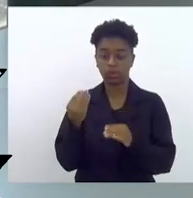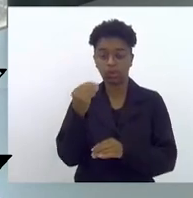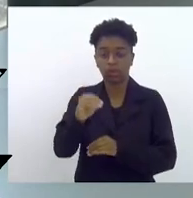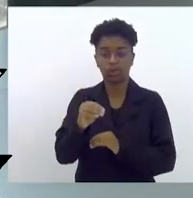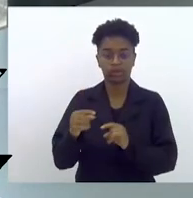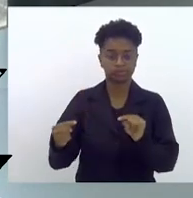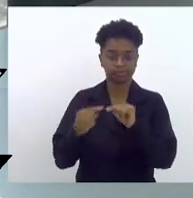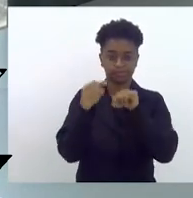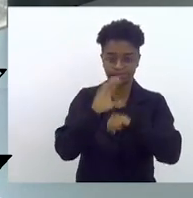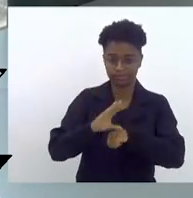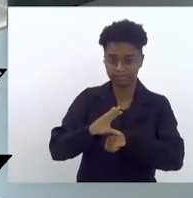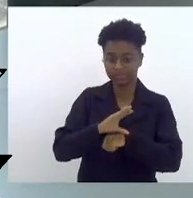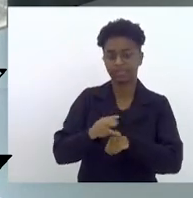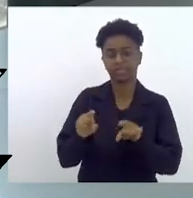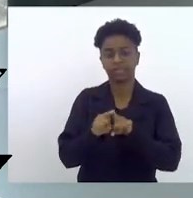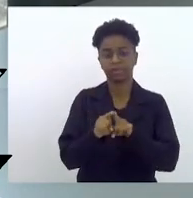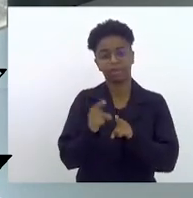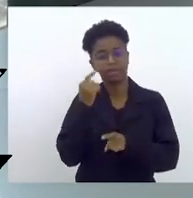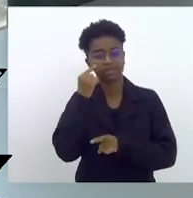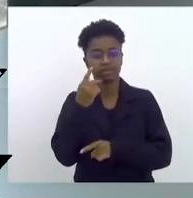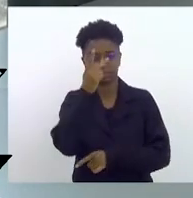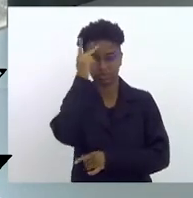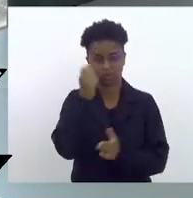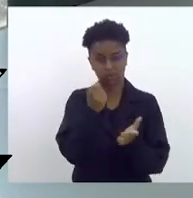transversa do Consumidor